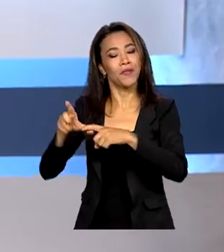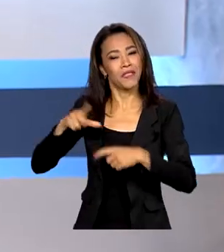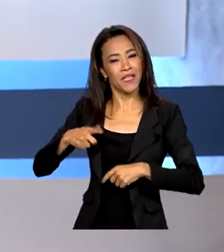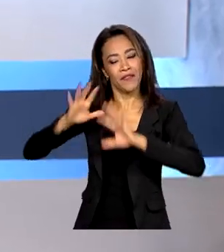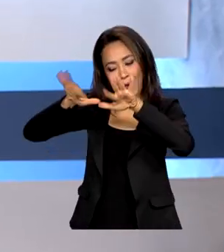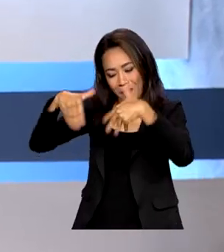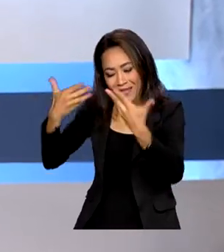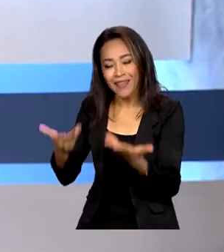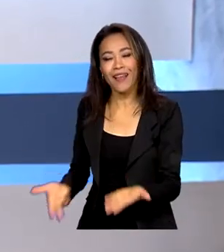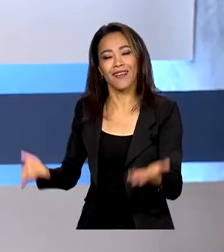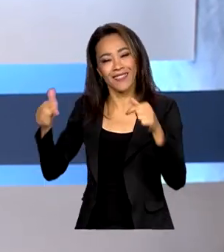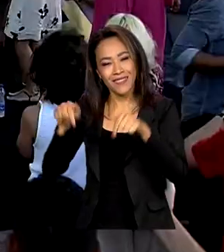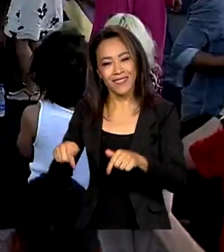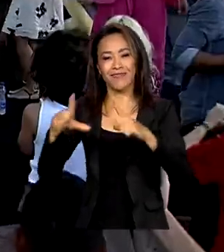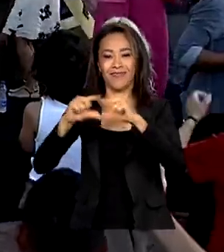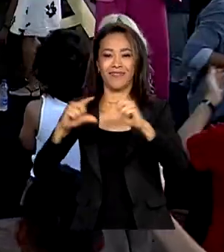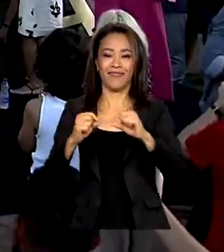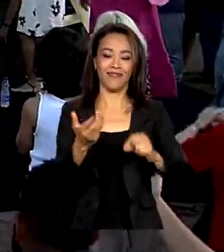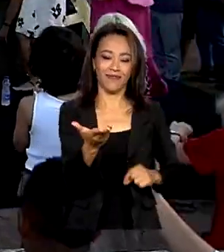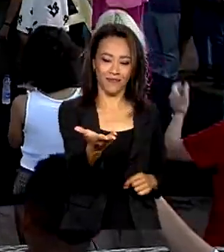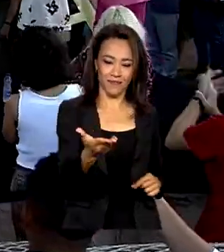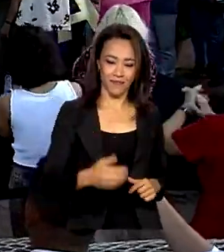de artistas aqui em Brasília.